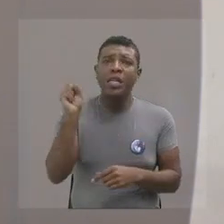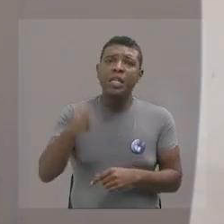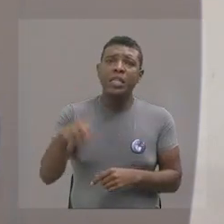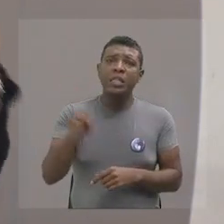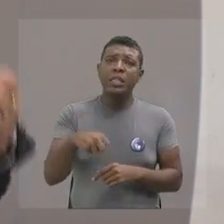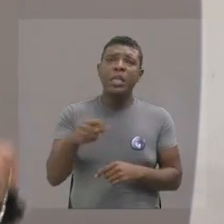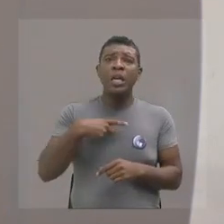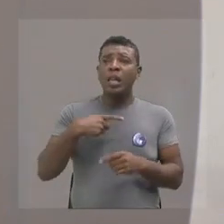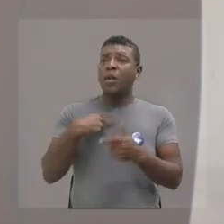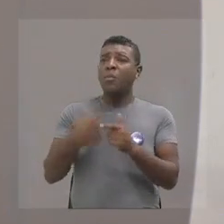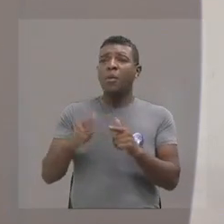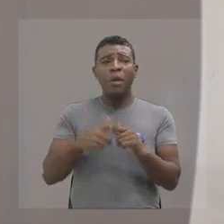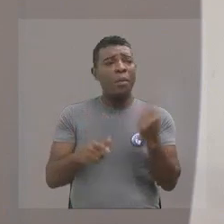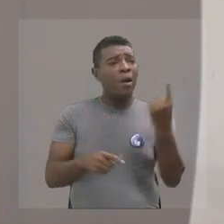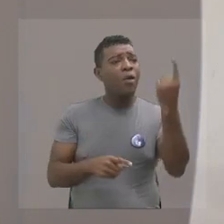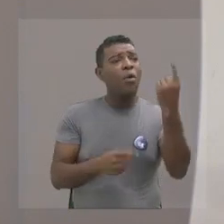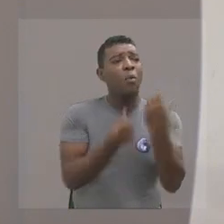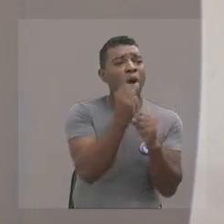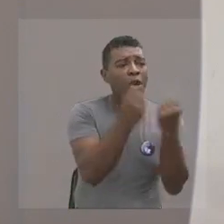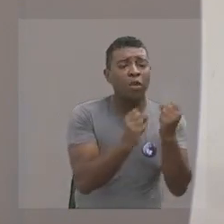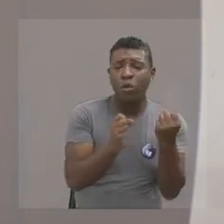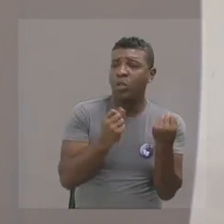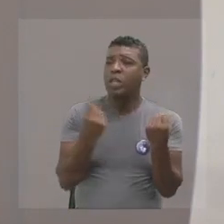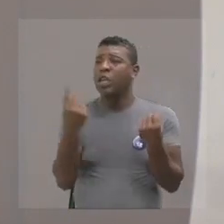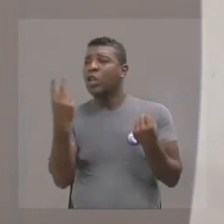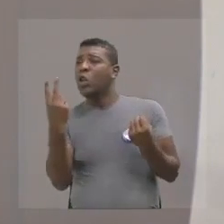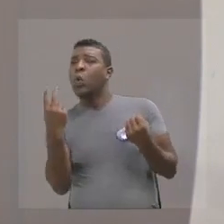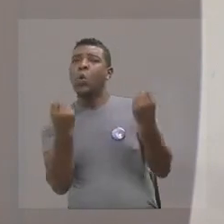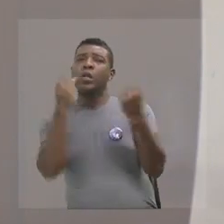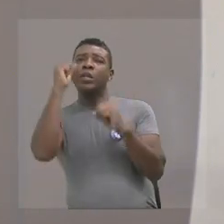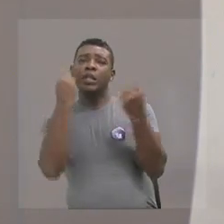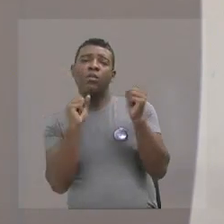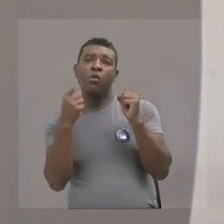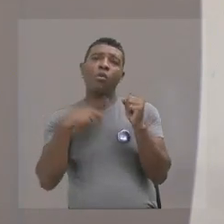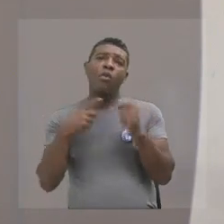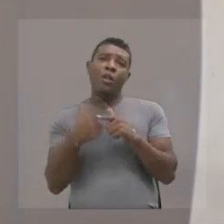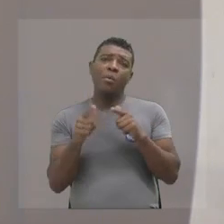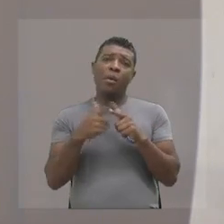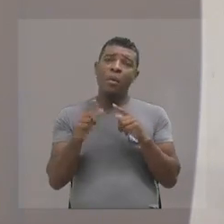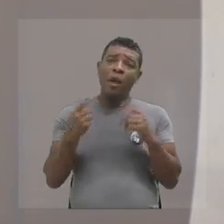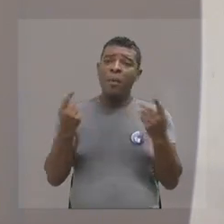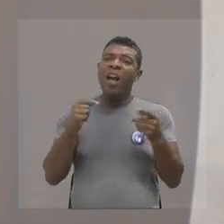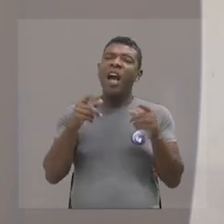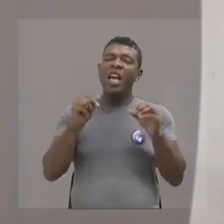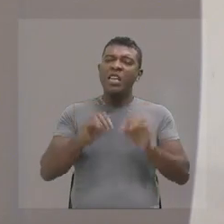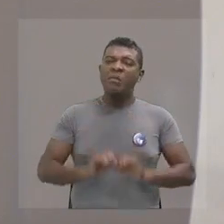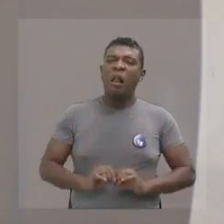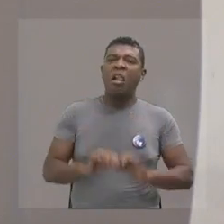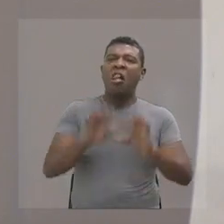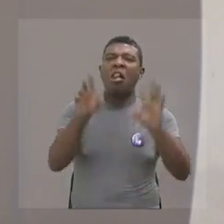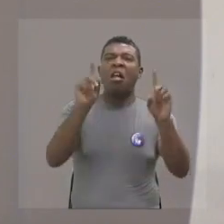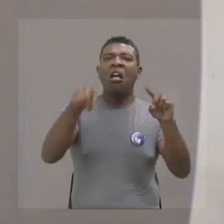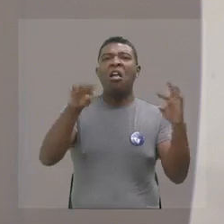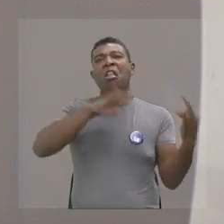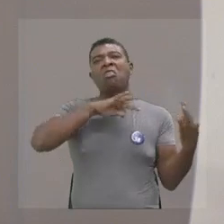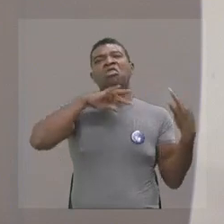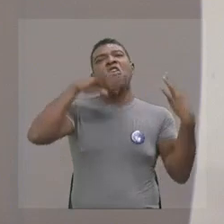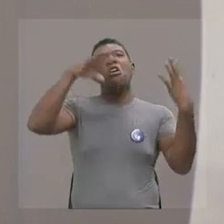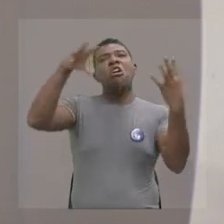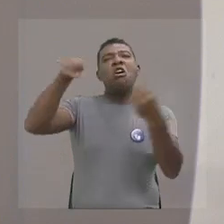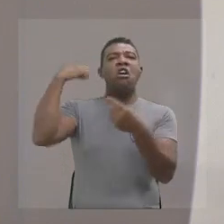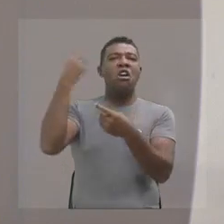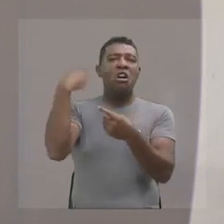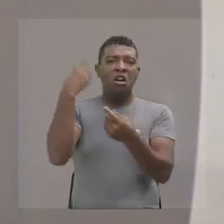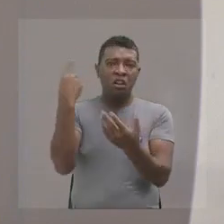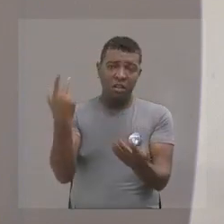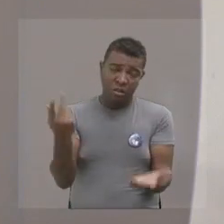duas indústrias e isso é generalizado para todos então hoje nós temos né duas lideranças importantes no